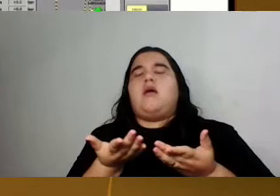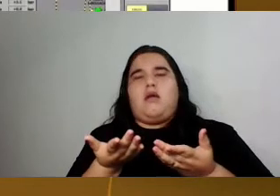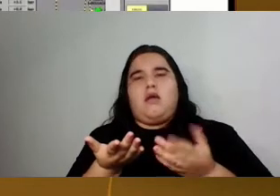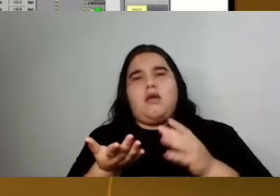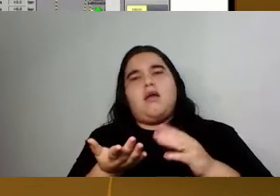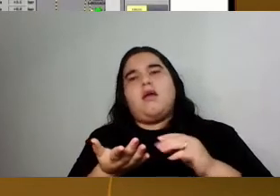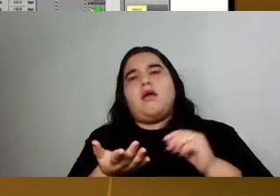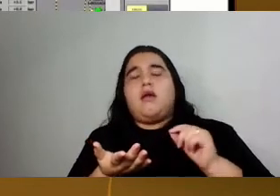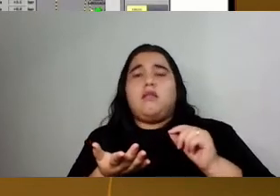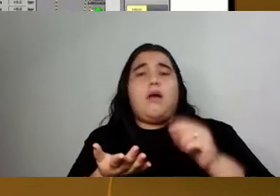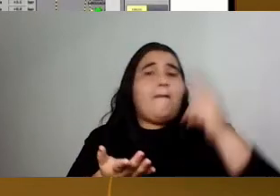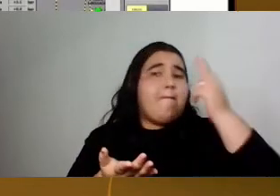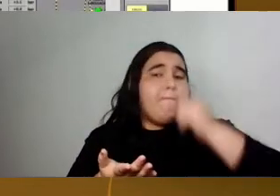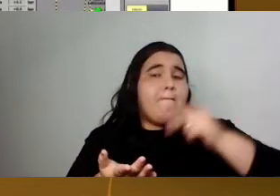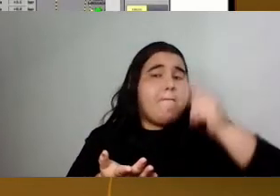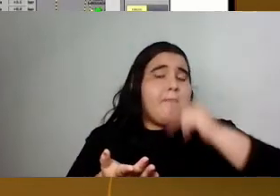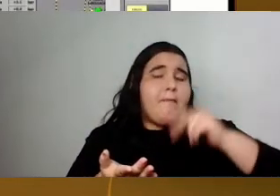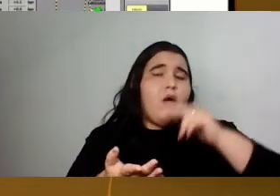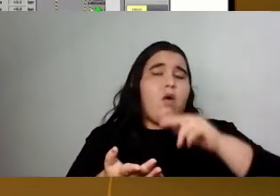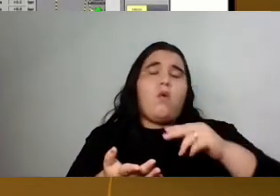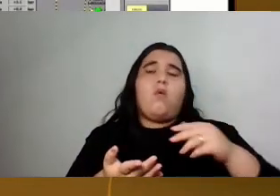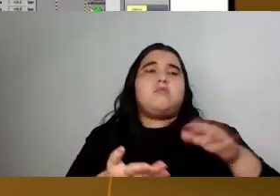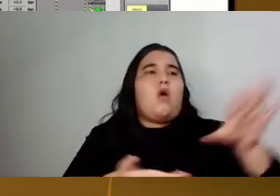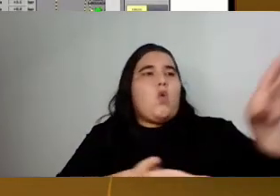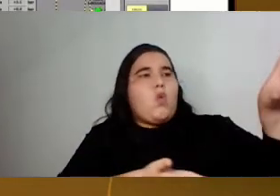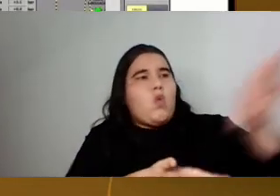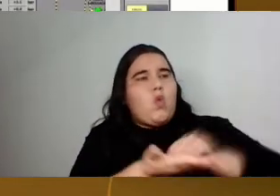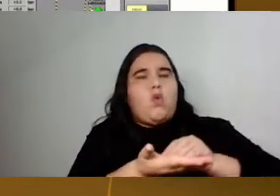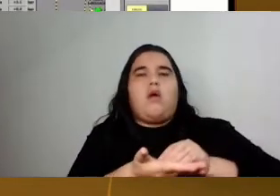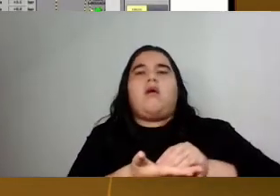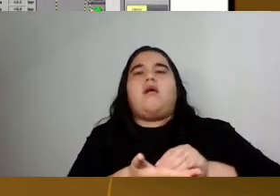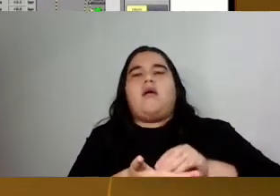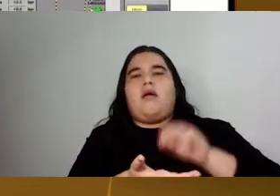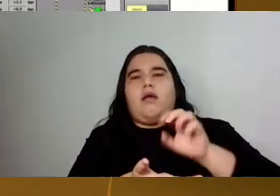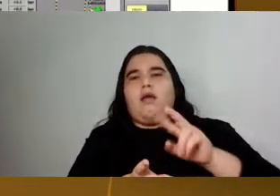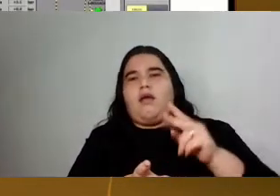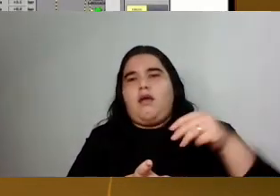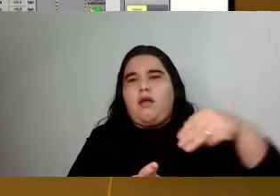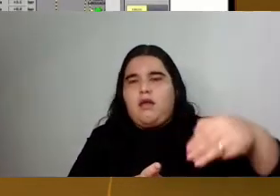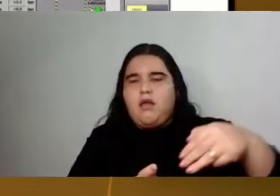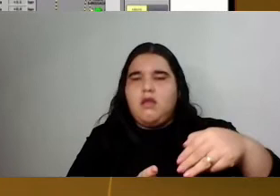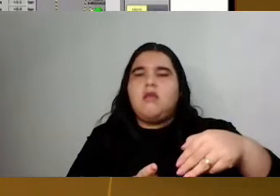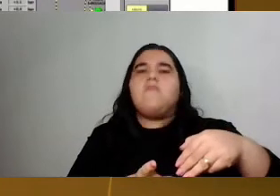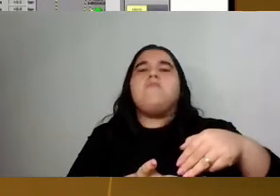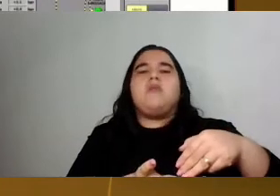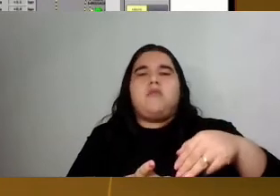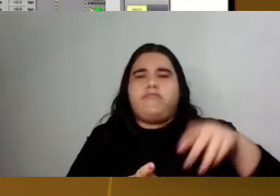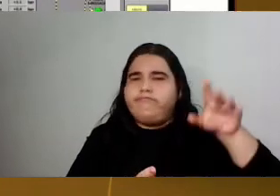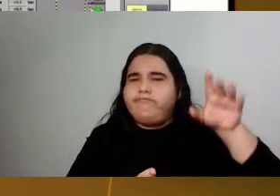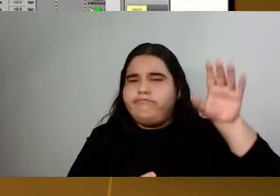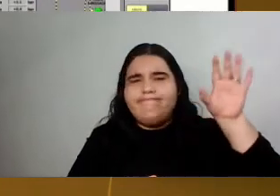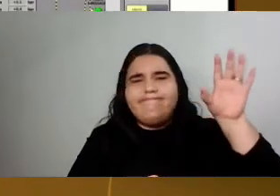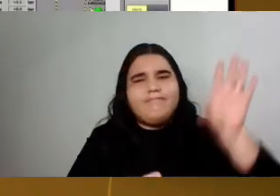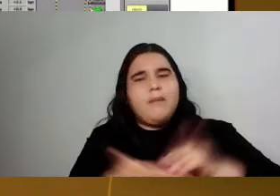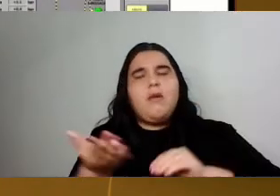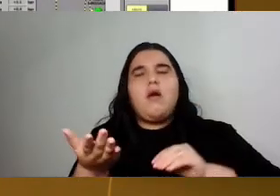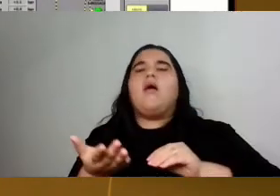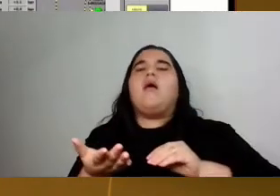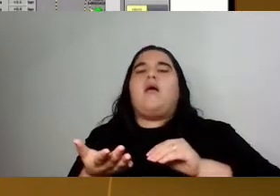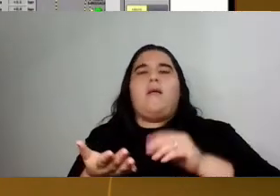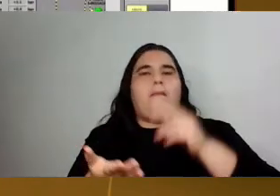celular. É uma réplica. O que você comanda na IHM, você comanda no celular ou no notebook. Né? Tudo isso aí